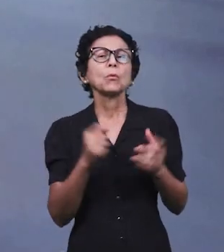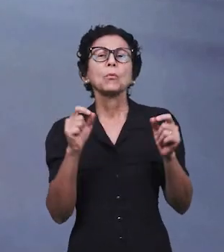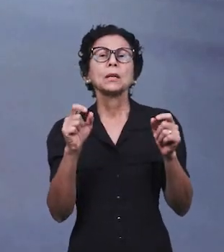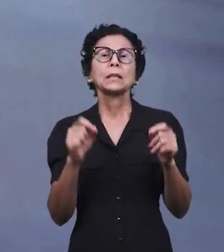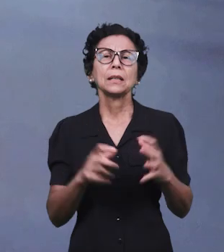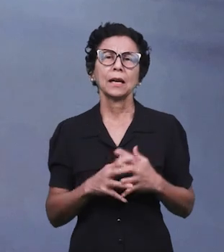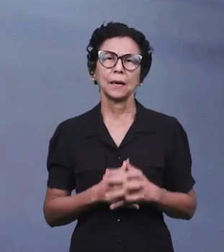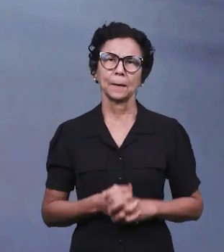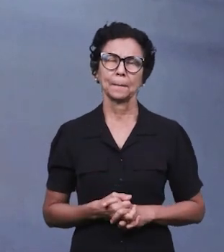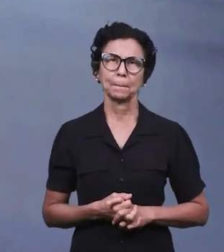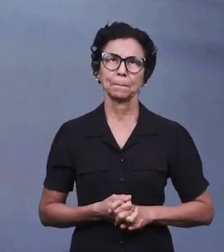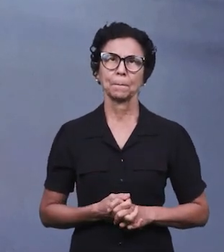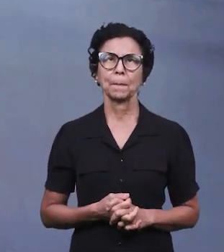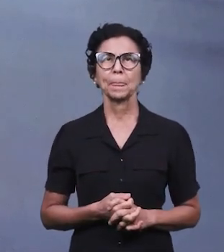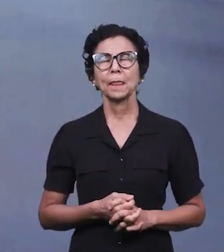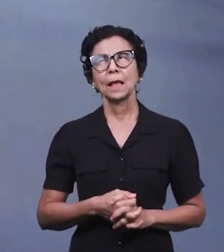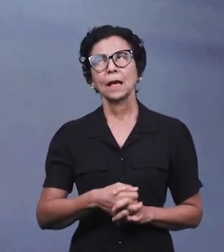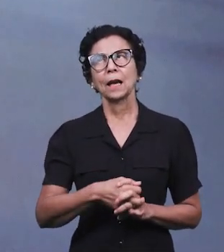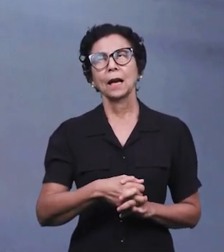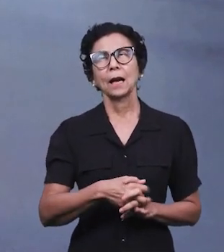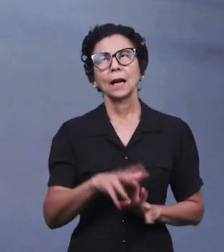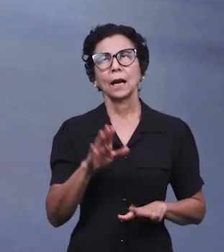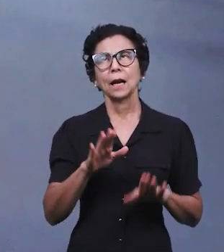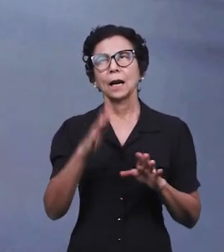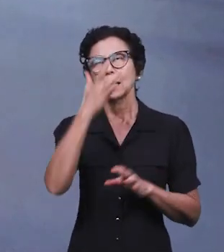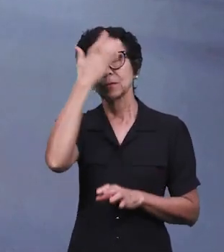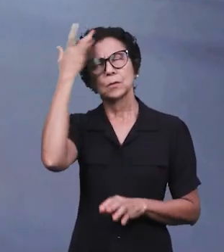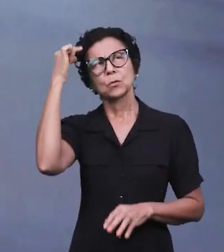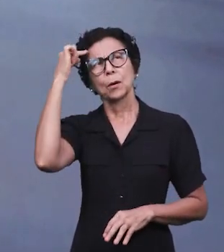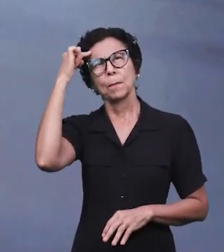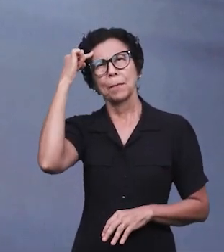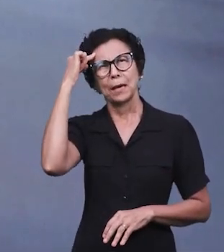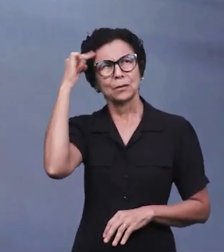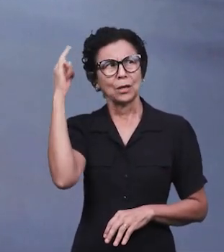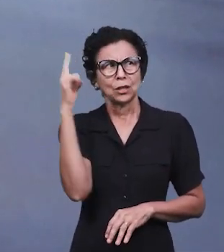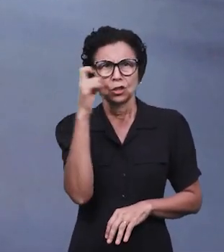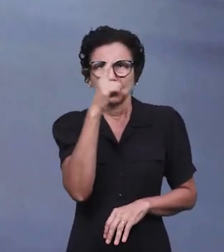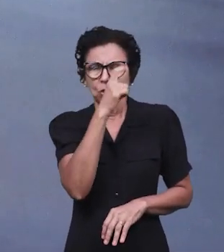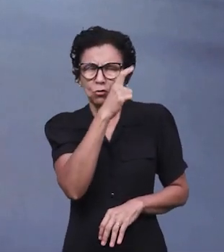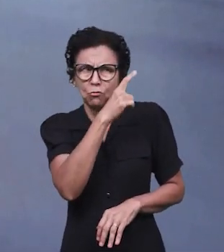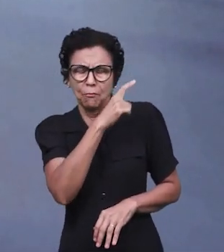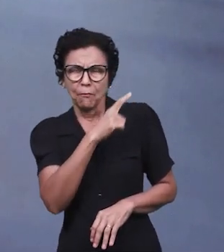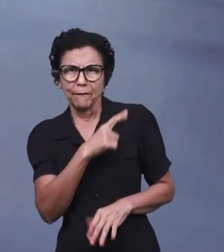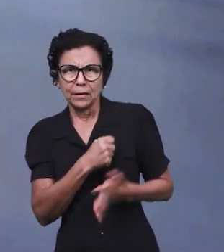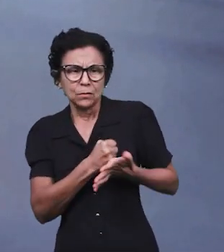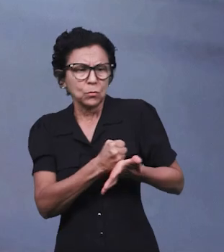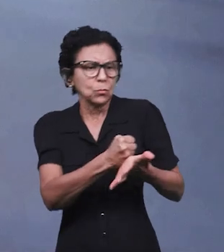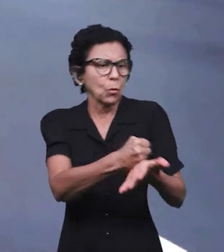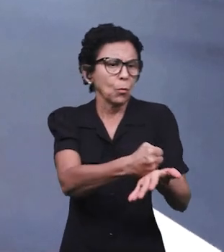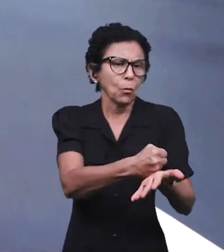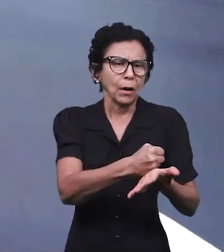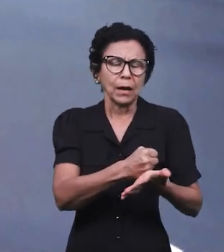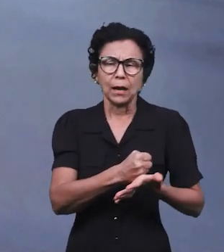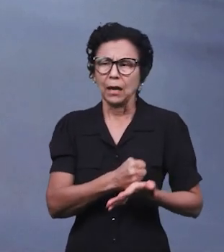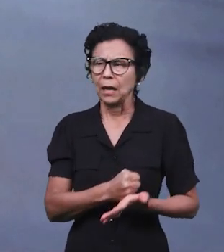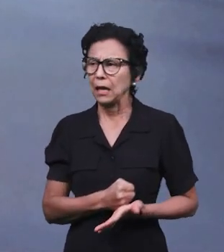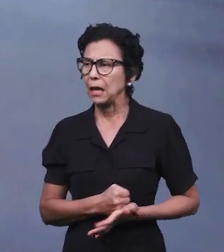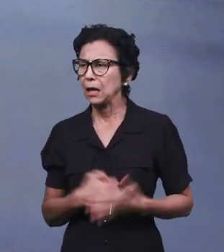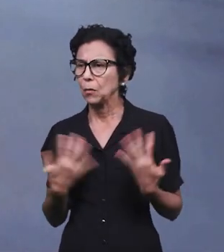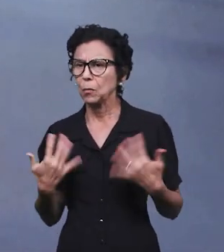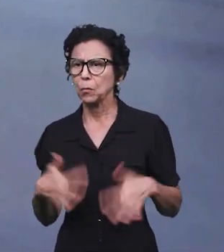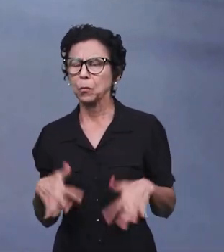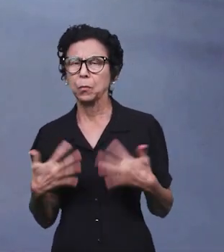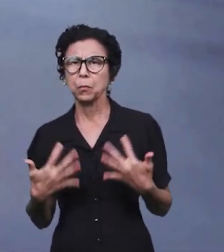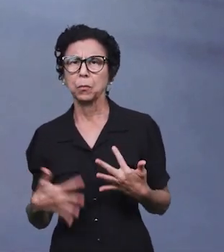Primeiros socorros, as pessoas acham que são procedimentos complicados, são coisas que a pessoa precisa de